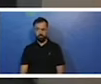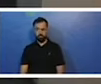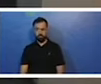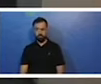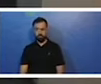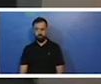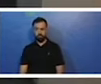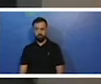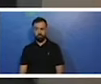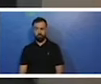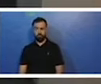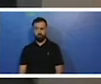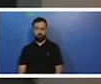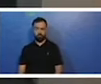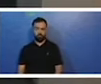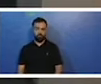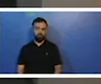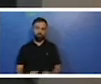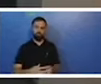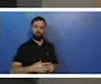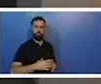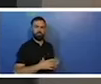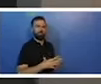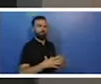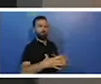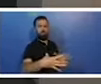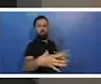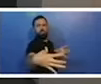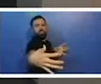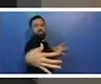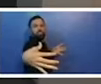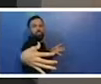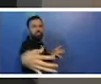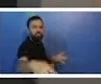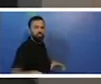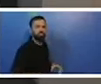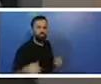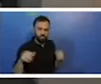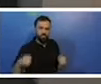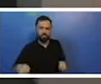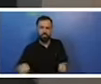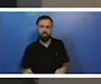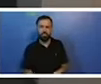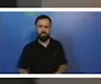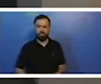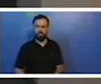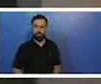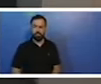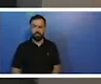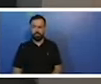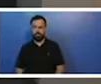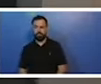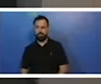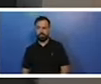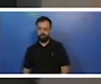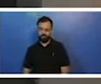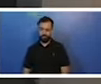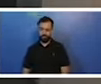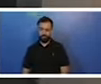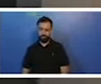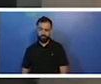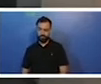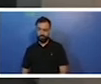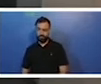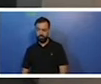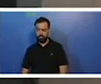pequeno mas vocês podem fazer umas 10 folhas de caderno aí ó fazer bastante Zig Zag intenção